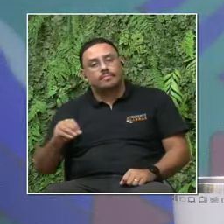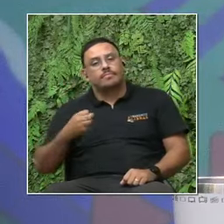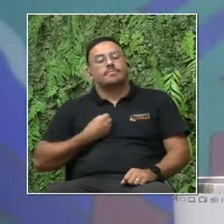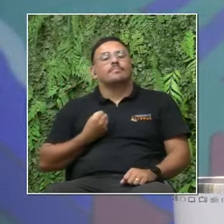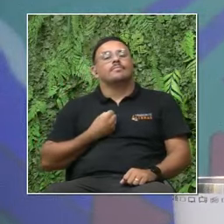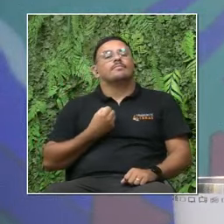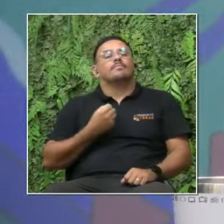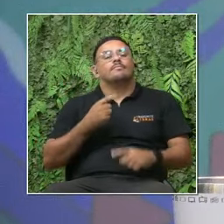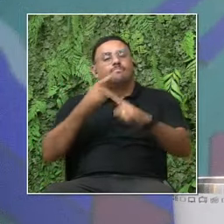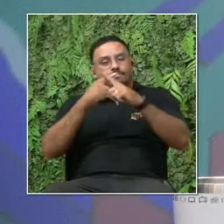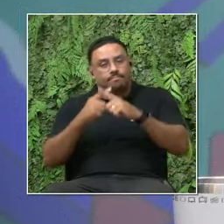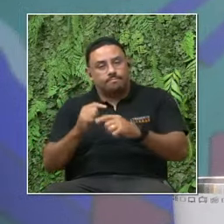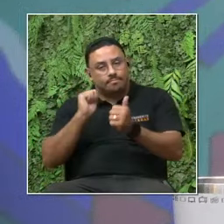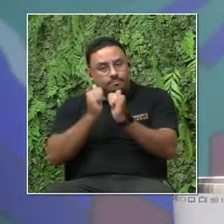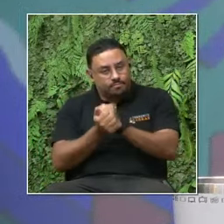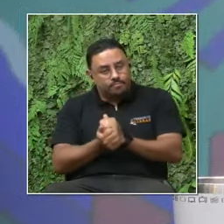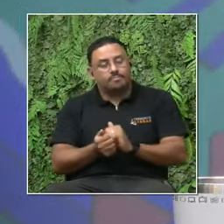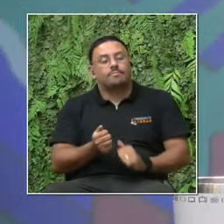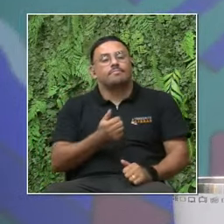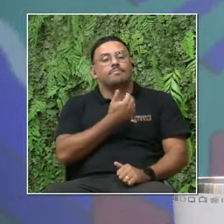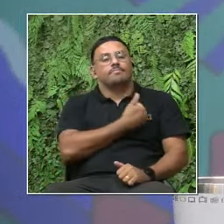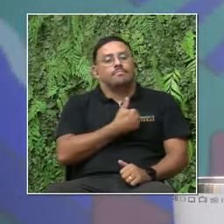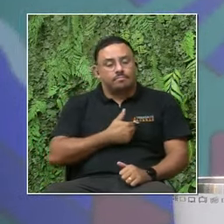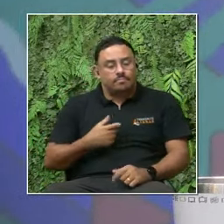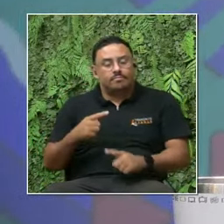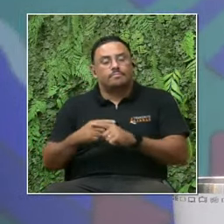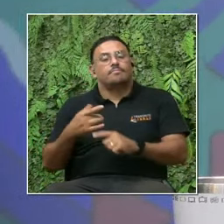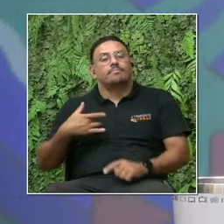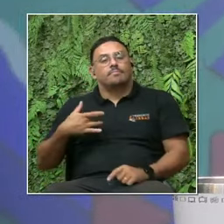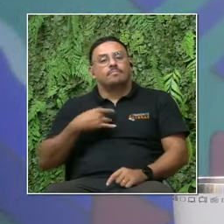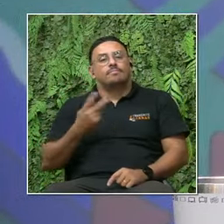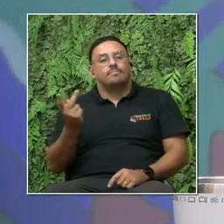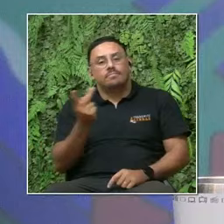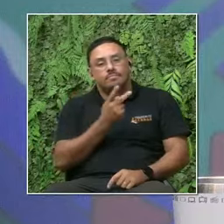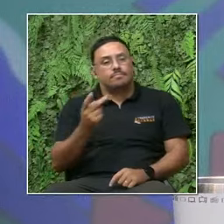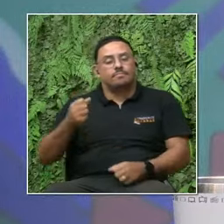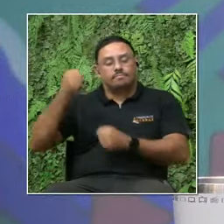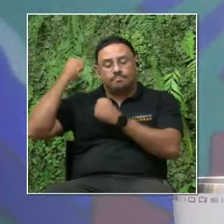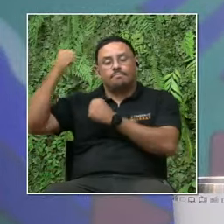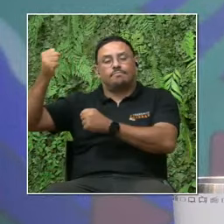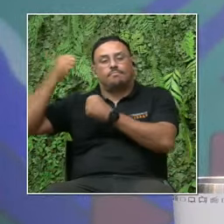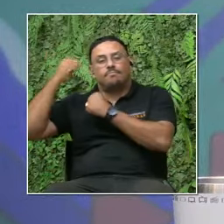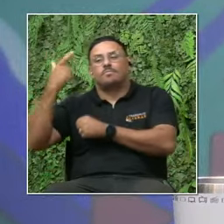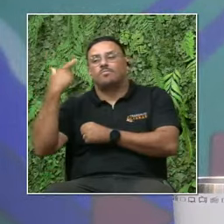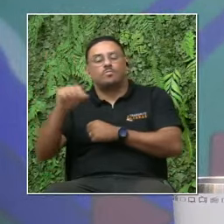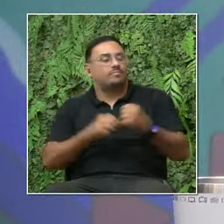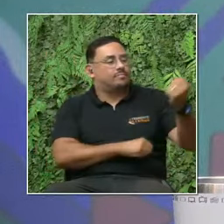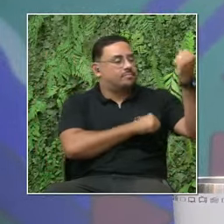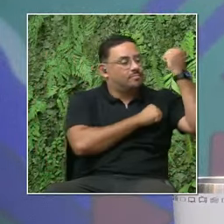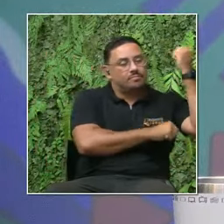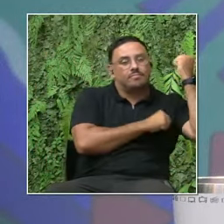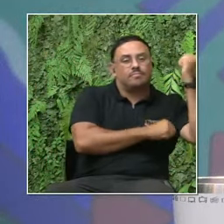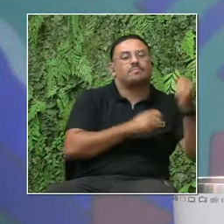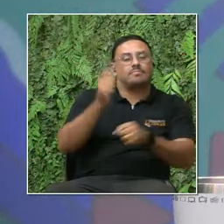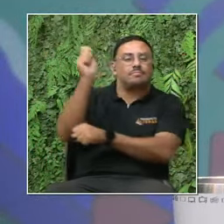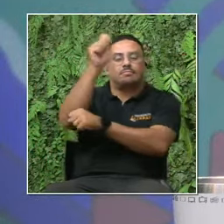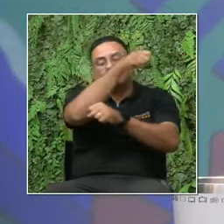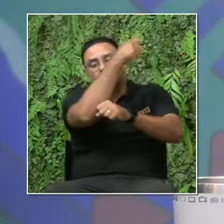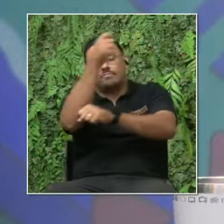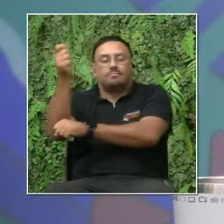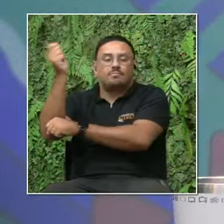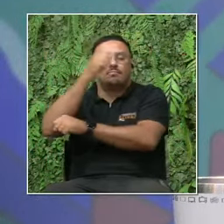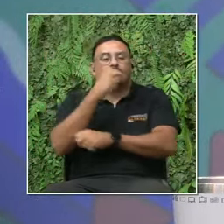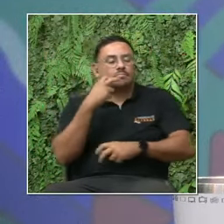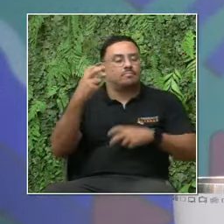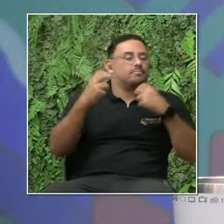eu que vi tantos jogos vocês também né com nas duas torcidas e Bandeira para um lado e um canto para um lado um canta para outro lado e tudo